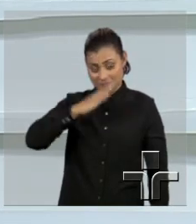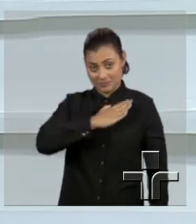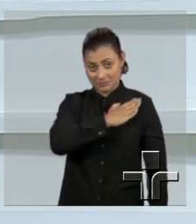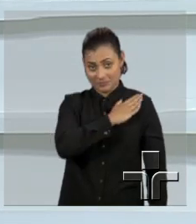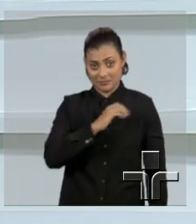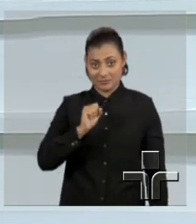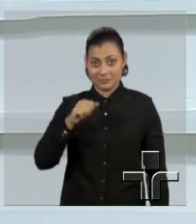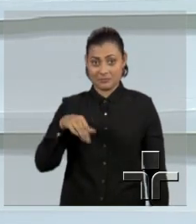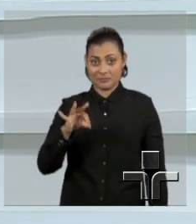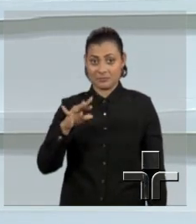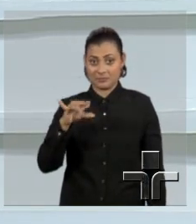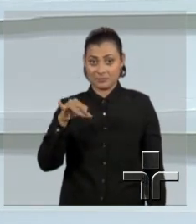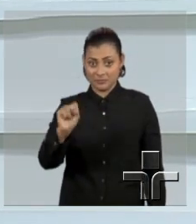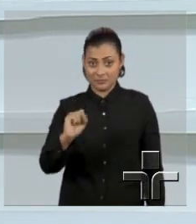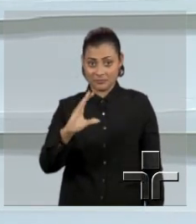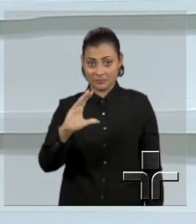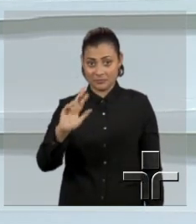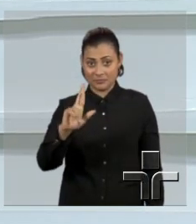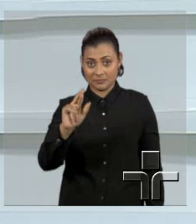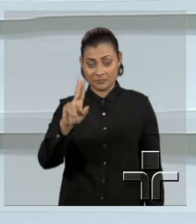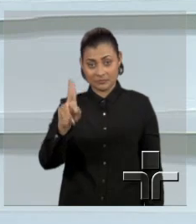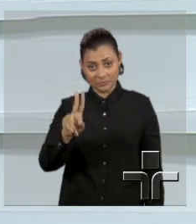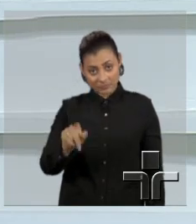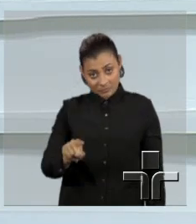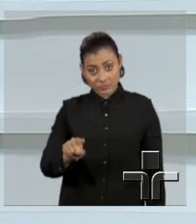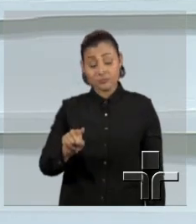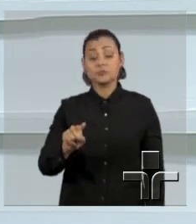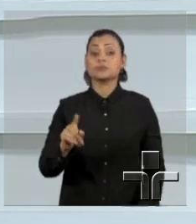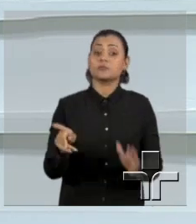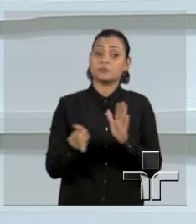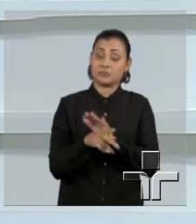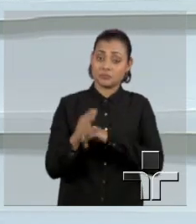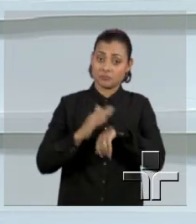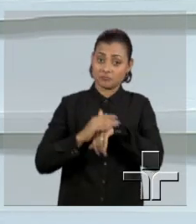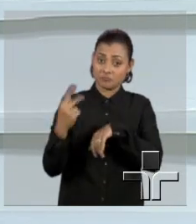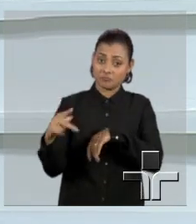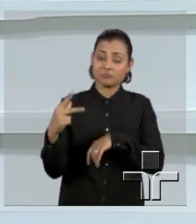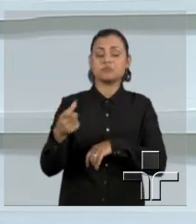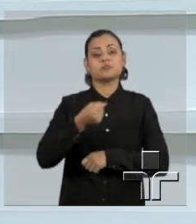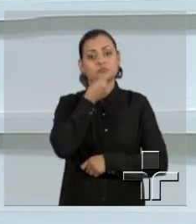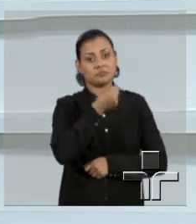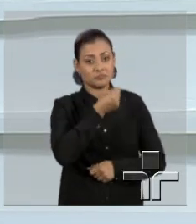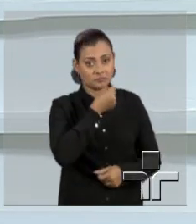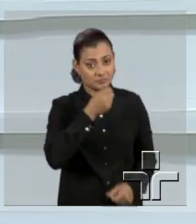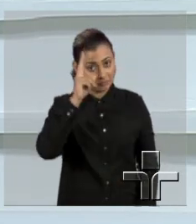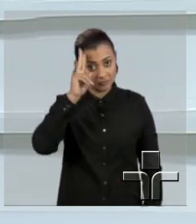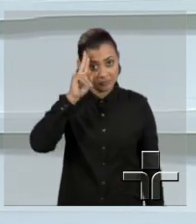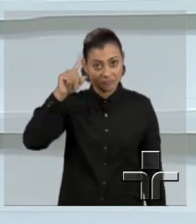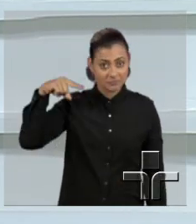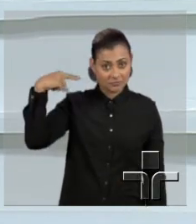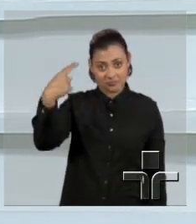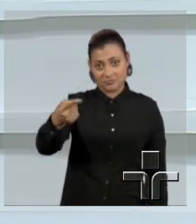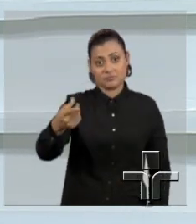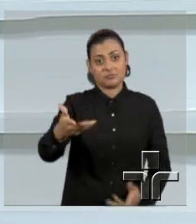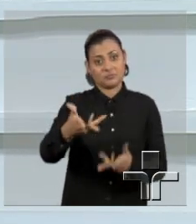Santos Cruz. Ok? O general Santos Cruz dará uma entrevista na segunda-feira que